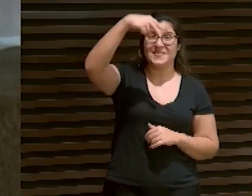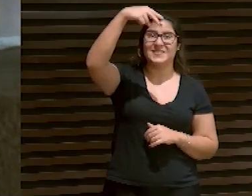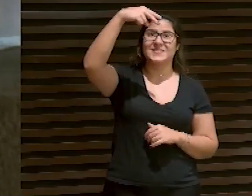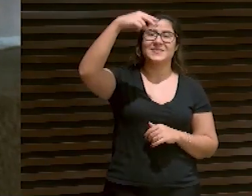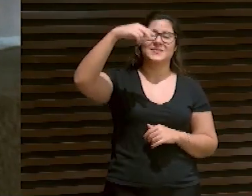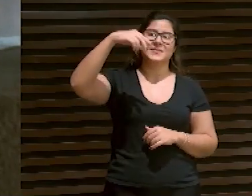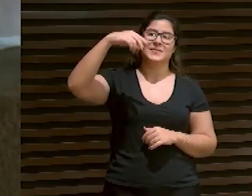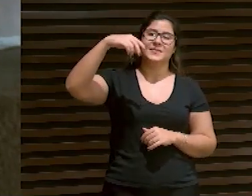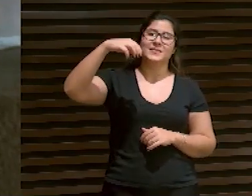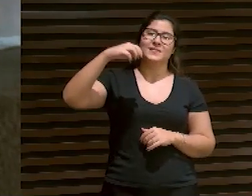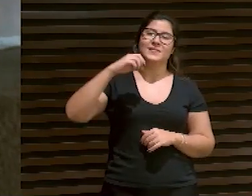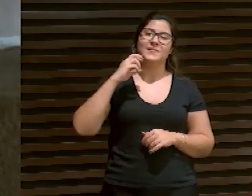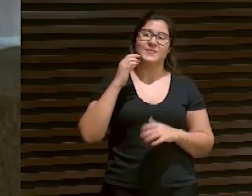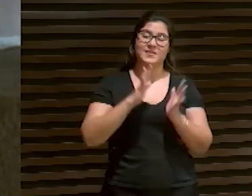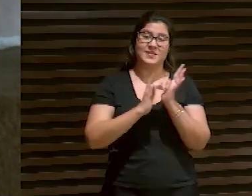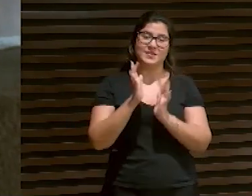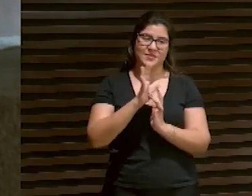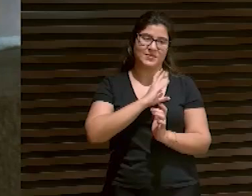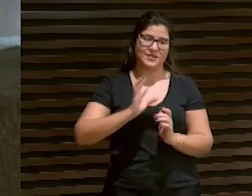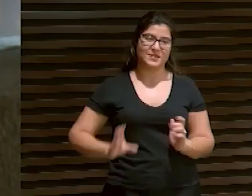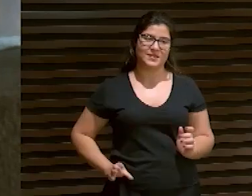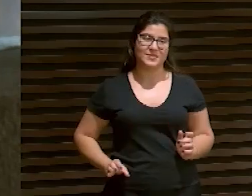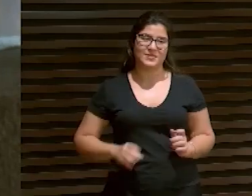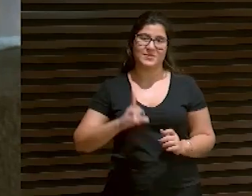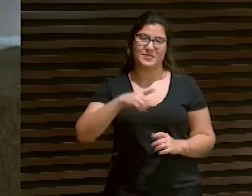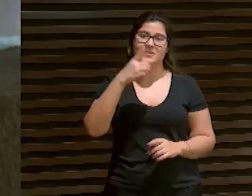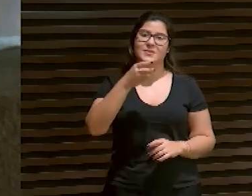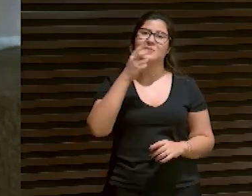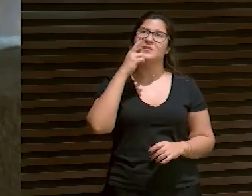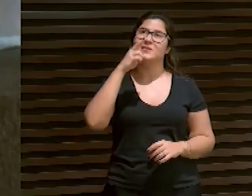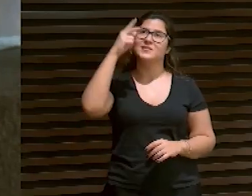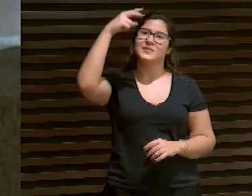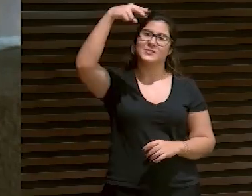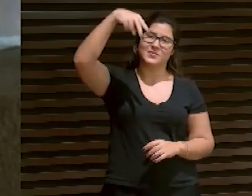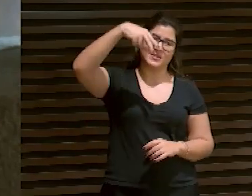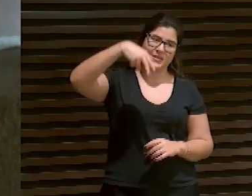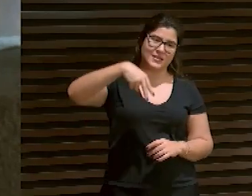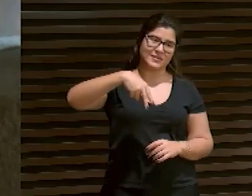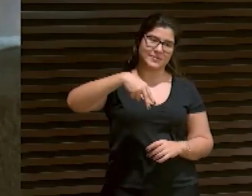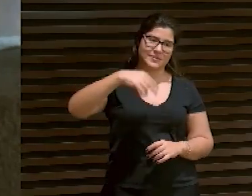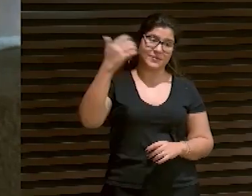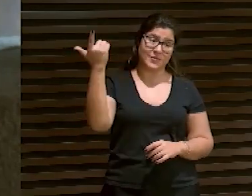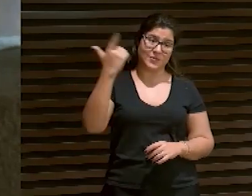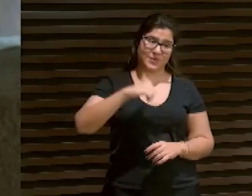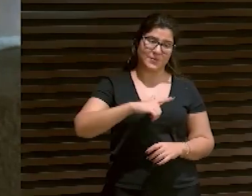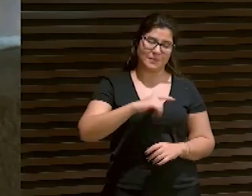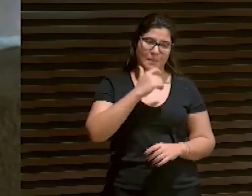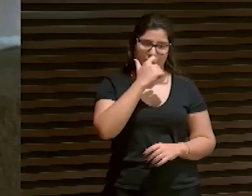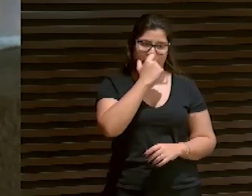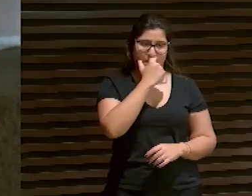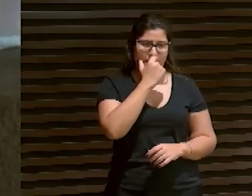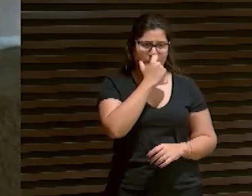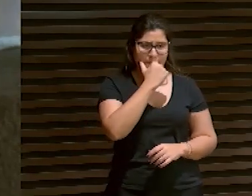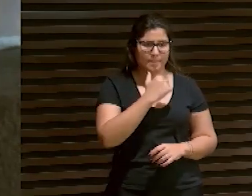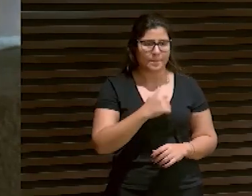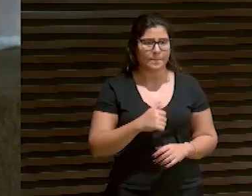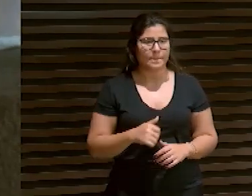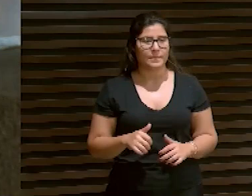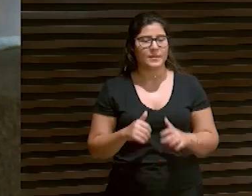visto descendo. E que por isso, e essa promessa, podemos ter alegria e descanso.